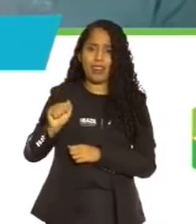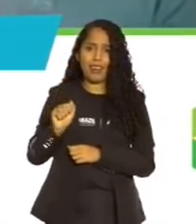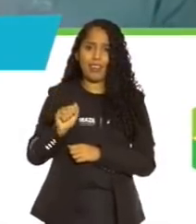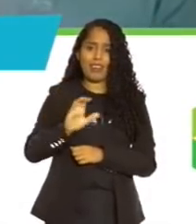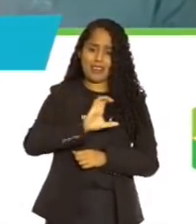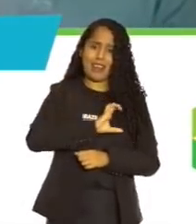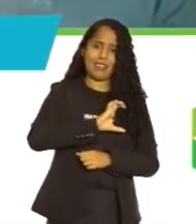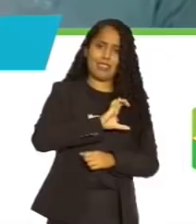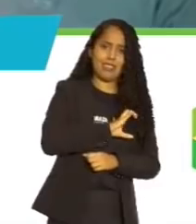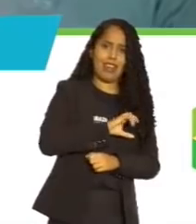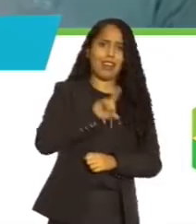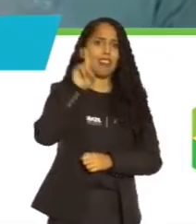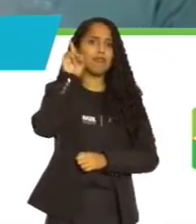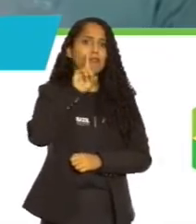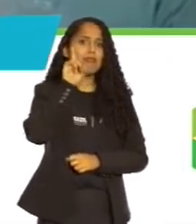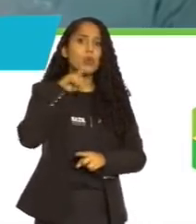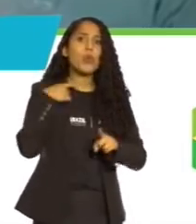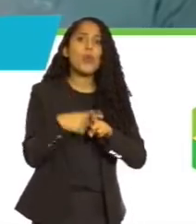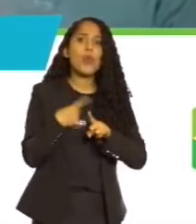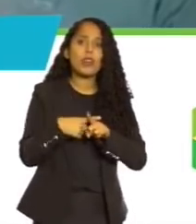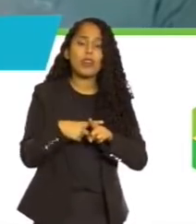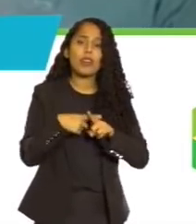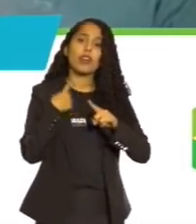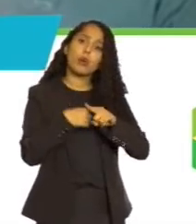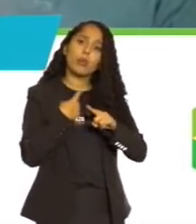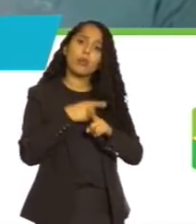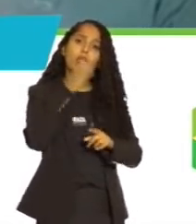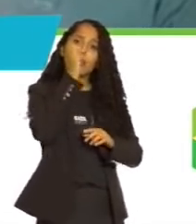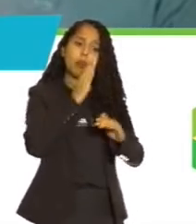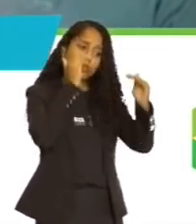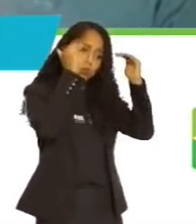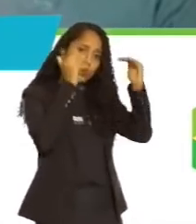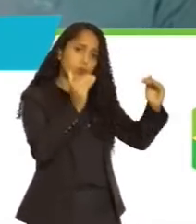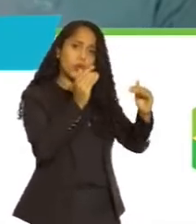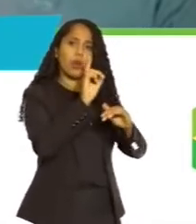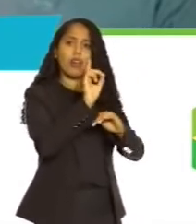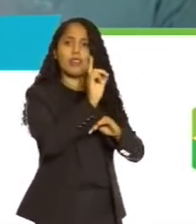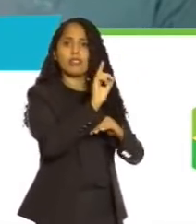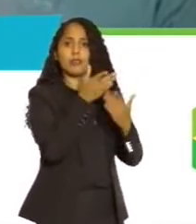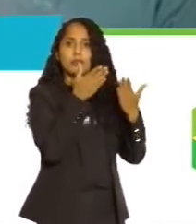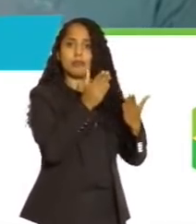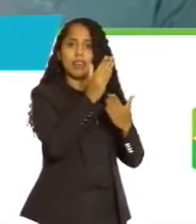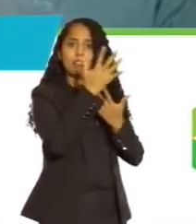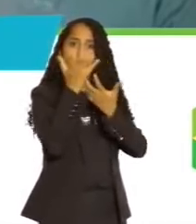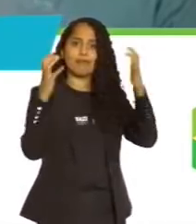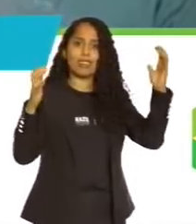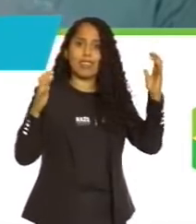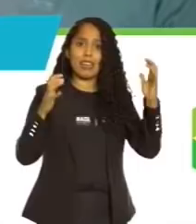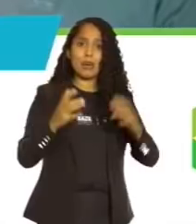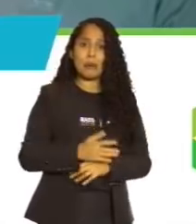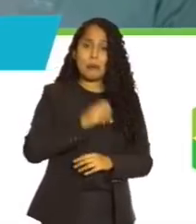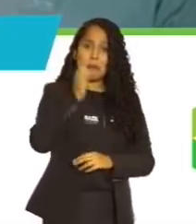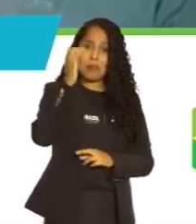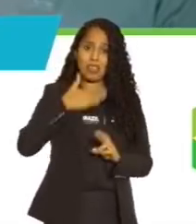americanos, exatamente pelo desrespeito do Brasil à proteção ambiental. O Brasil é a pior referência